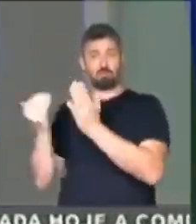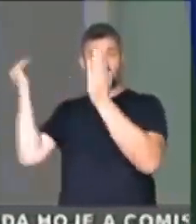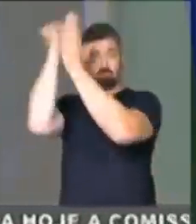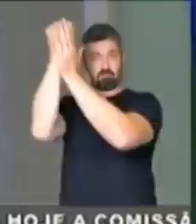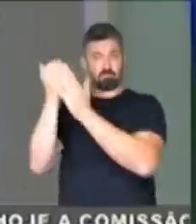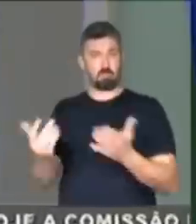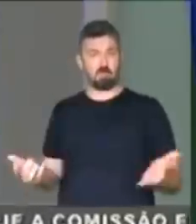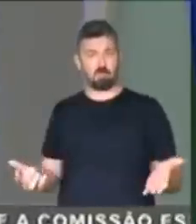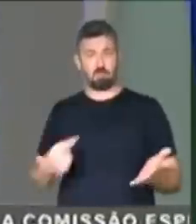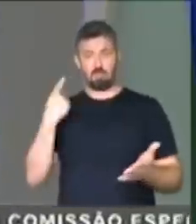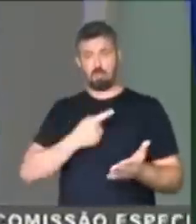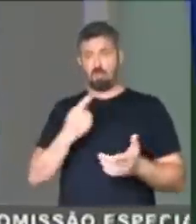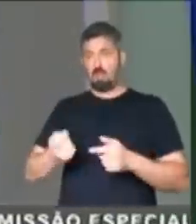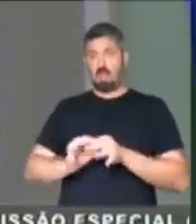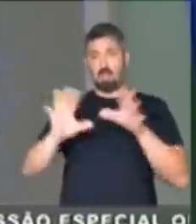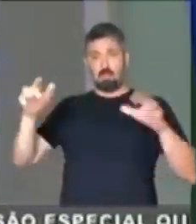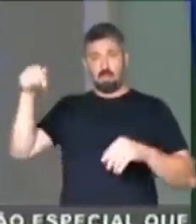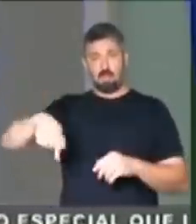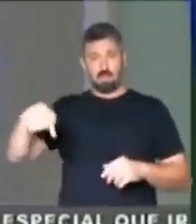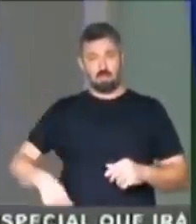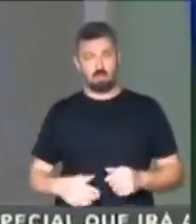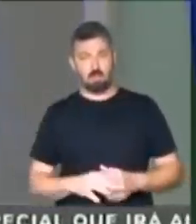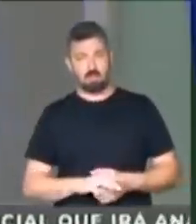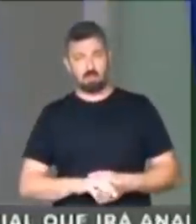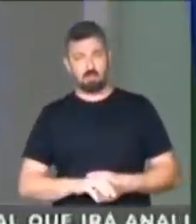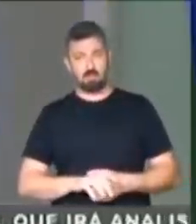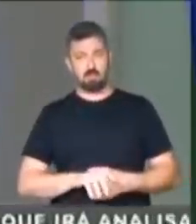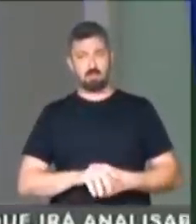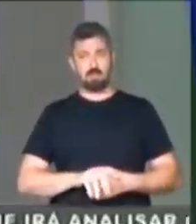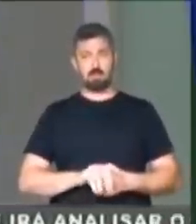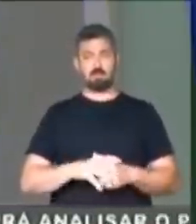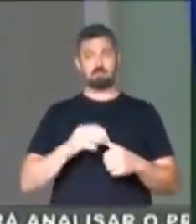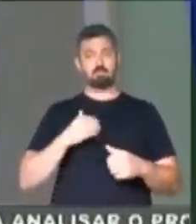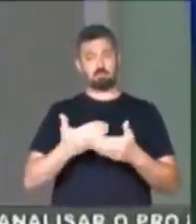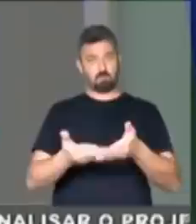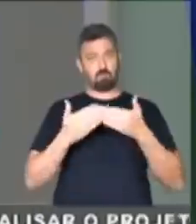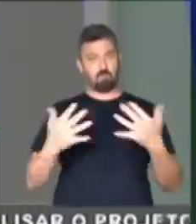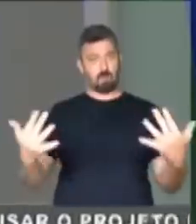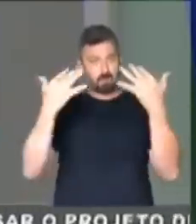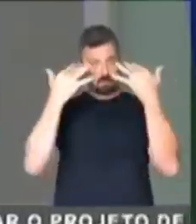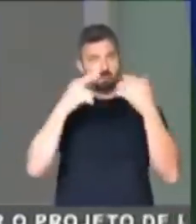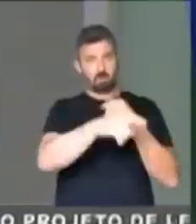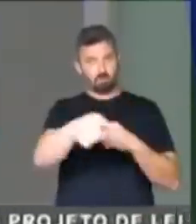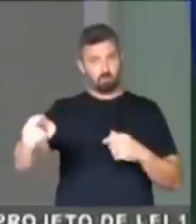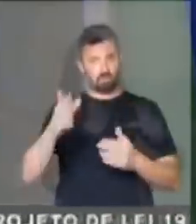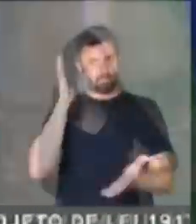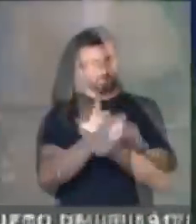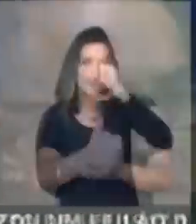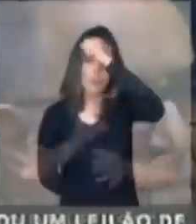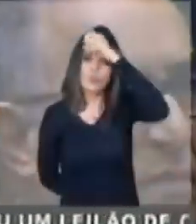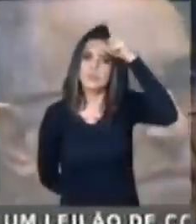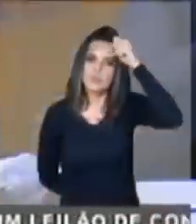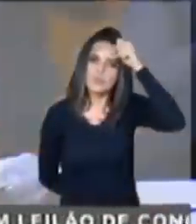nós estaremos dando aval aqui, segundo a pauta no PLN 8. Por isso eu peço atenção, presidente, dos senhores parlamentares, deputado, chega de